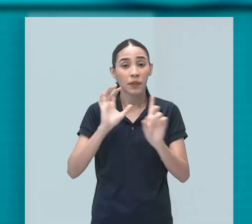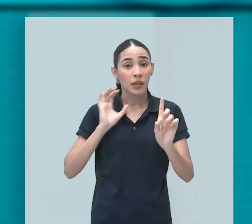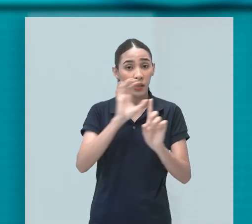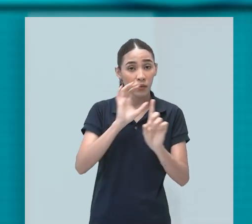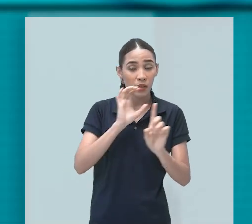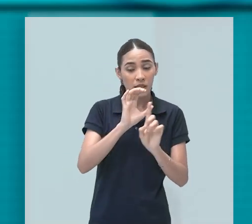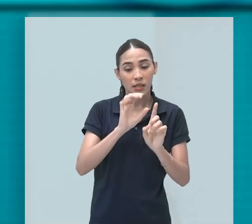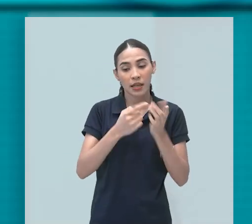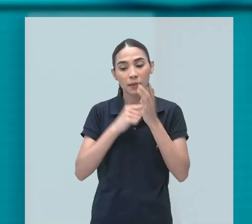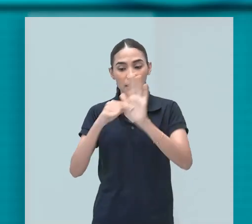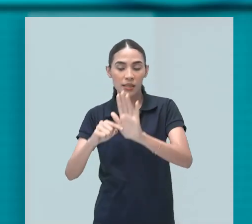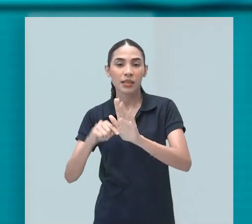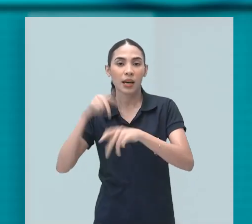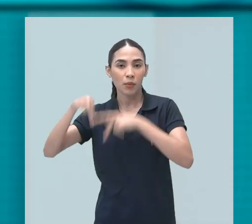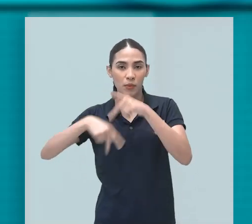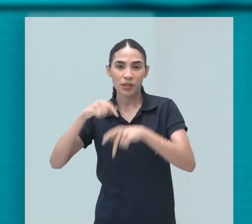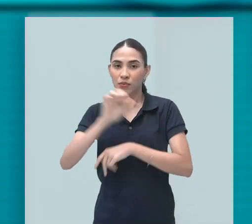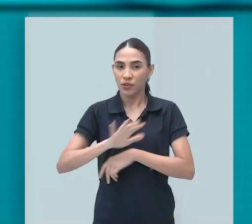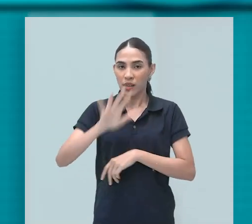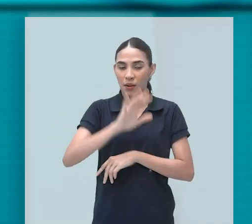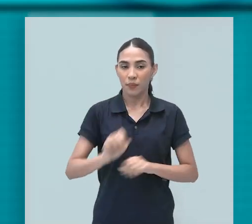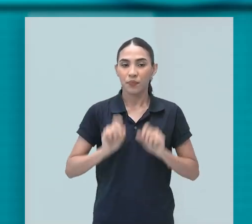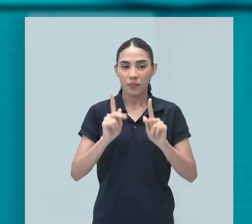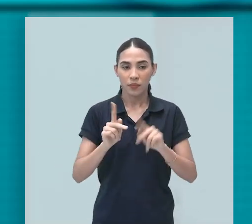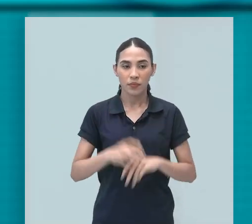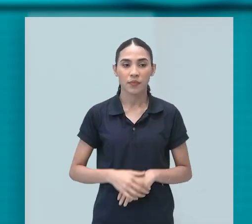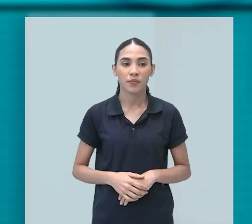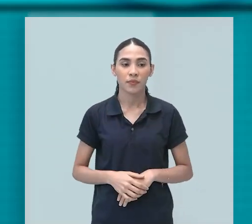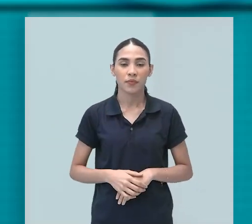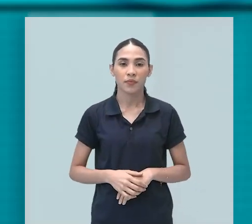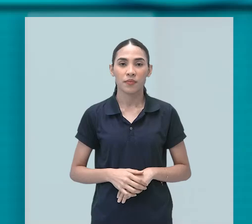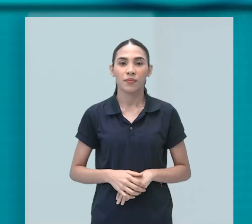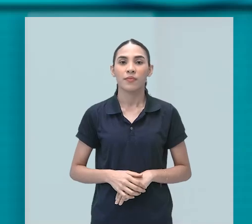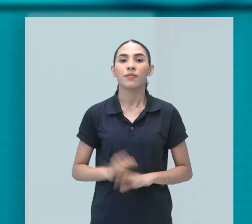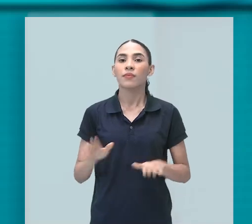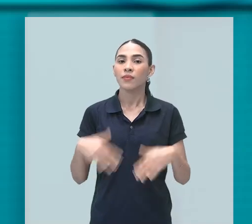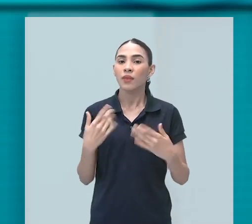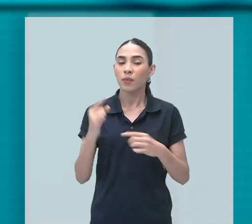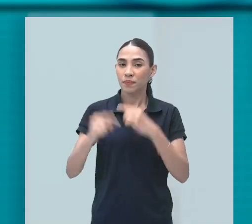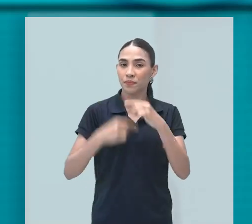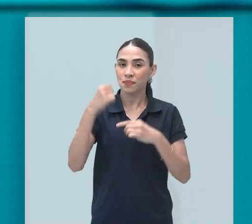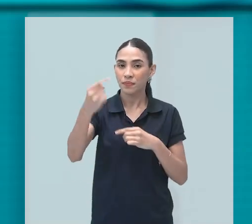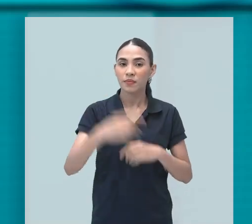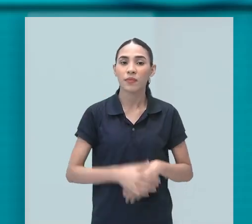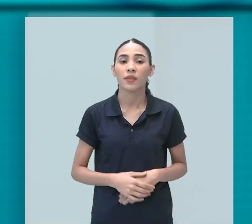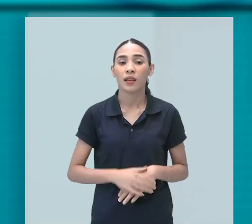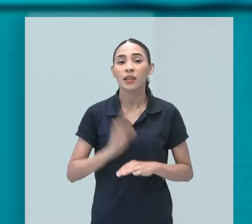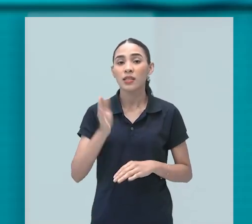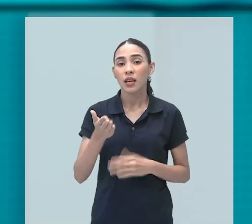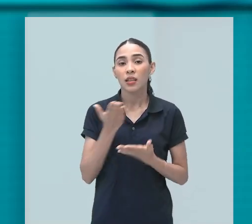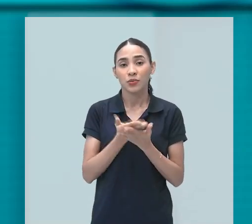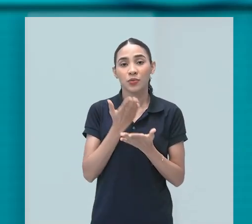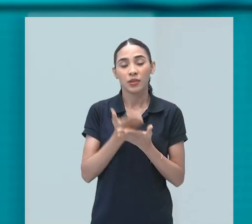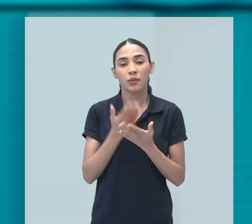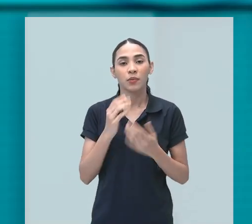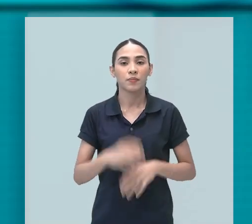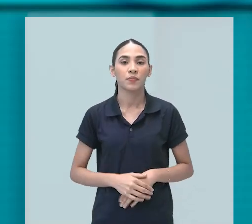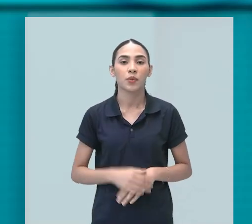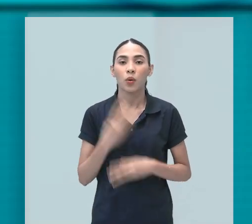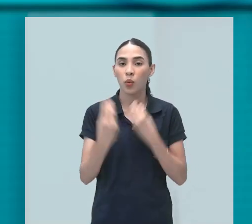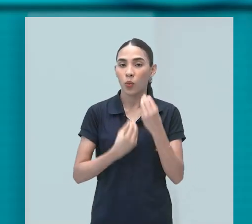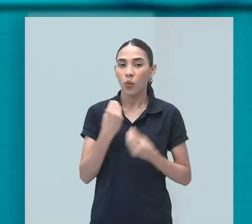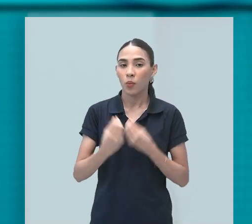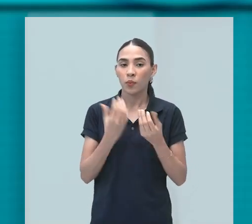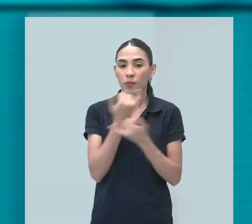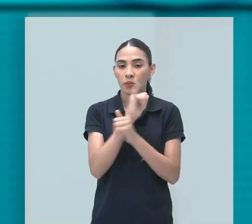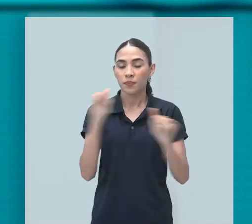levar para a população de modo geral, ok? Então, para que a gente possa avançar, então a gente já viu aí o meio em que circula uma